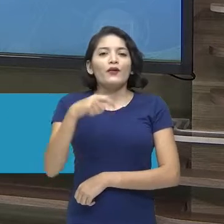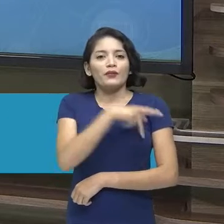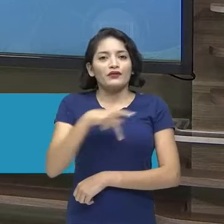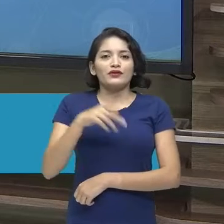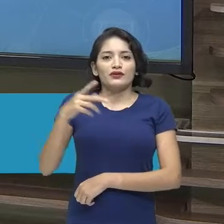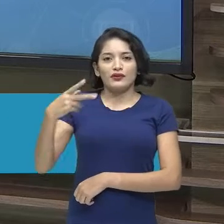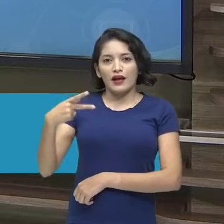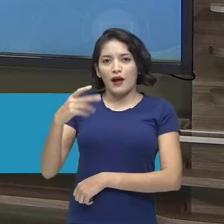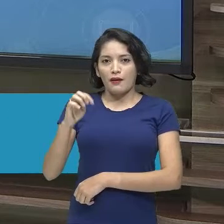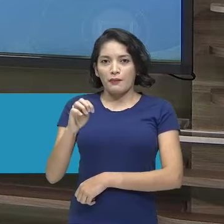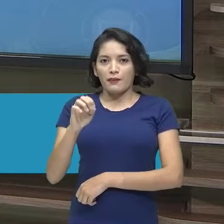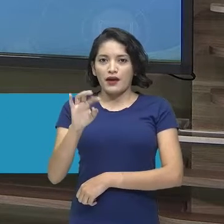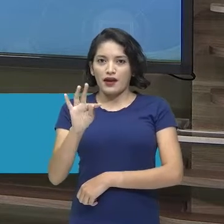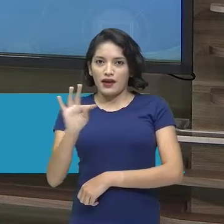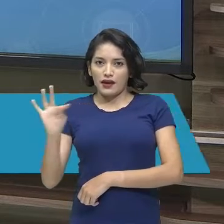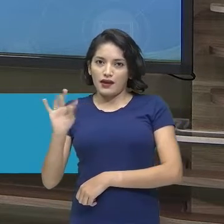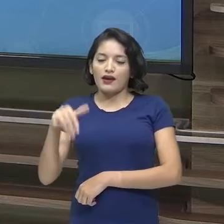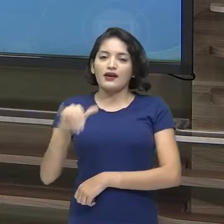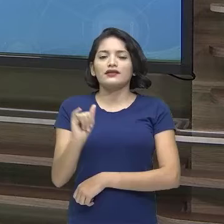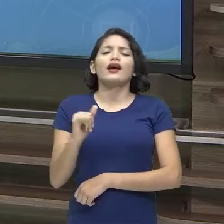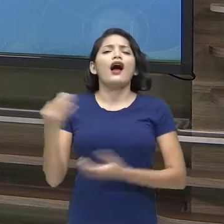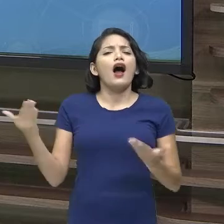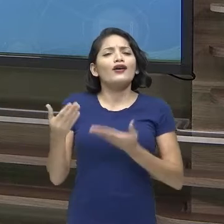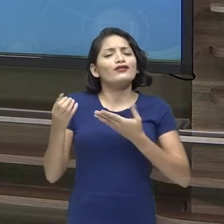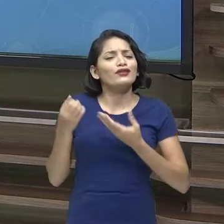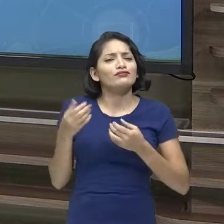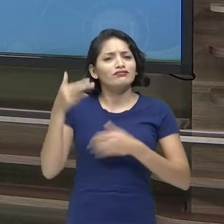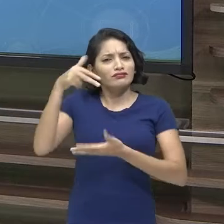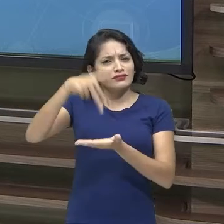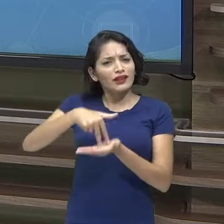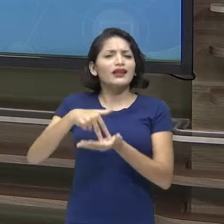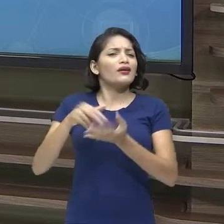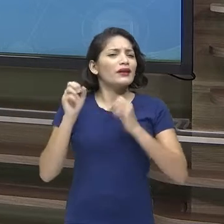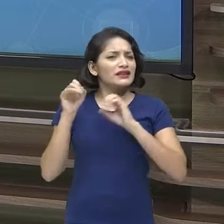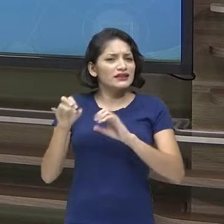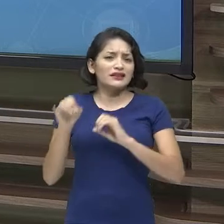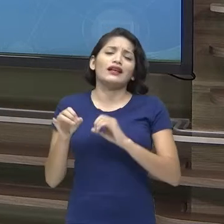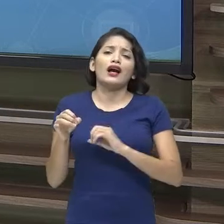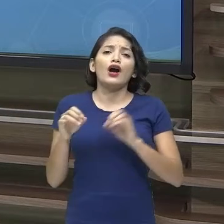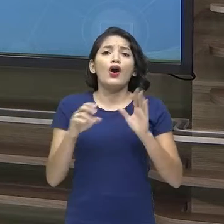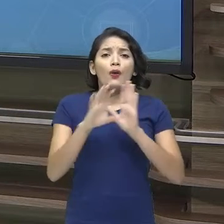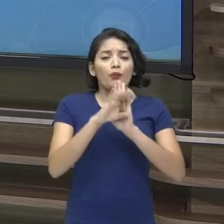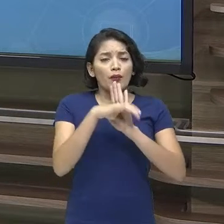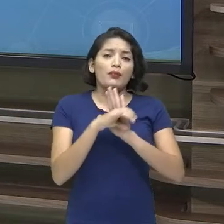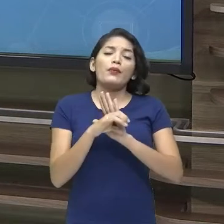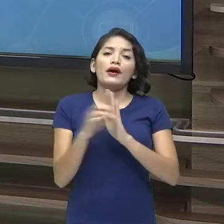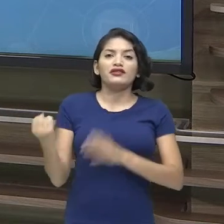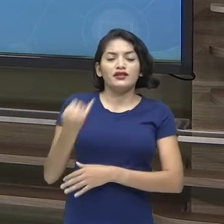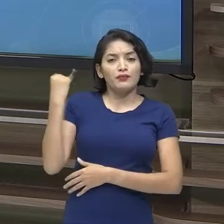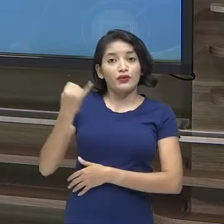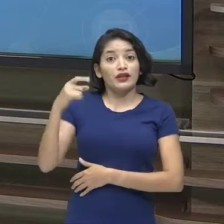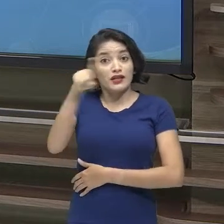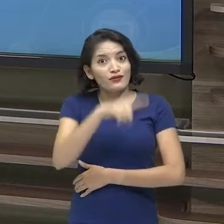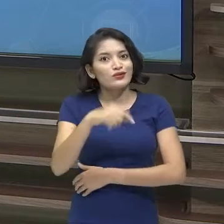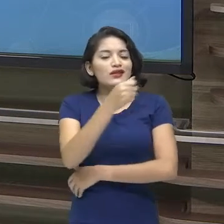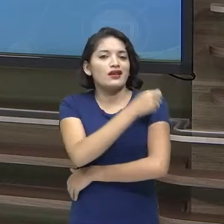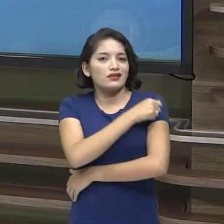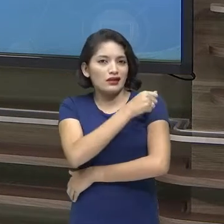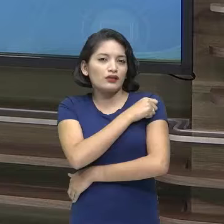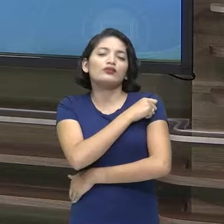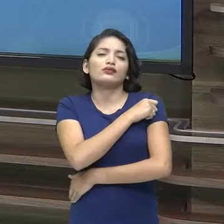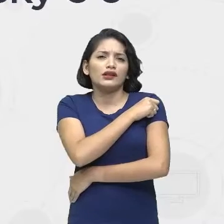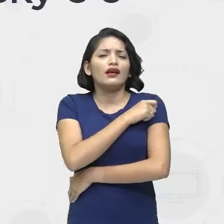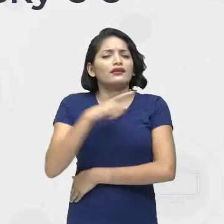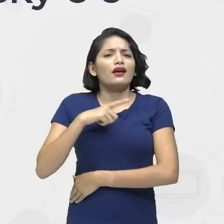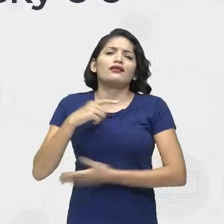vocês hoje, trazendo conteúdo muito bacana, muito importante. E para aqueles alunos que costumam anotar a numeração das nossas aulas, vamos